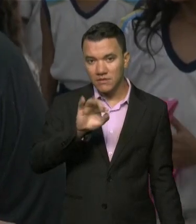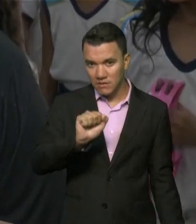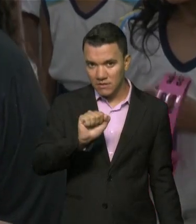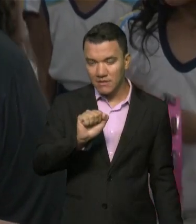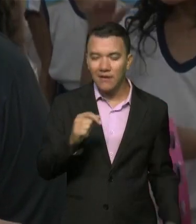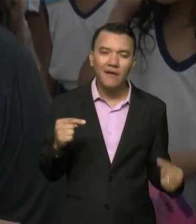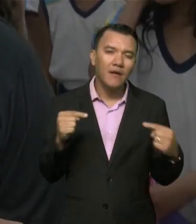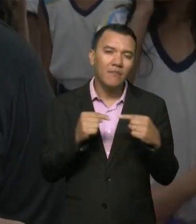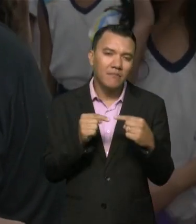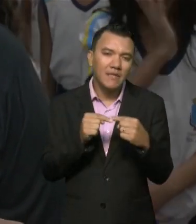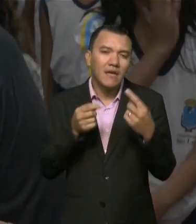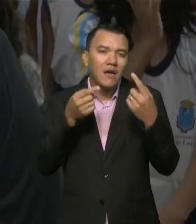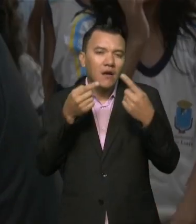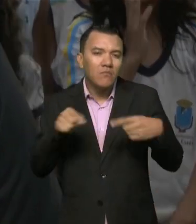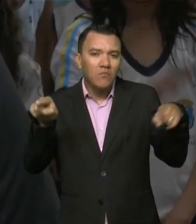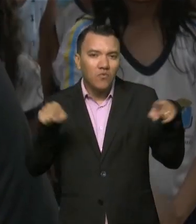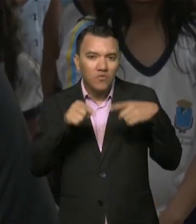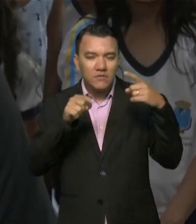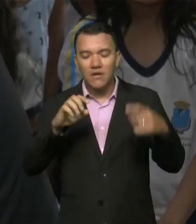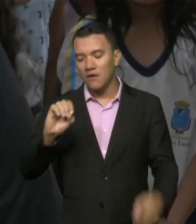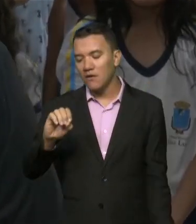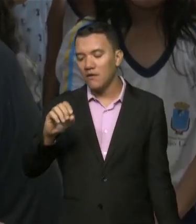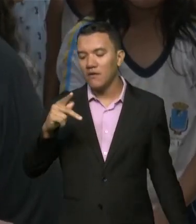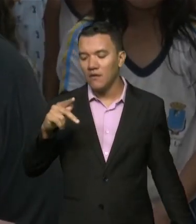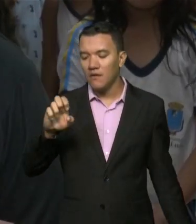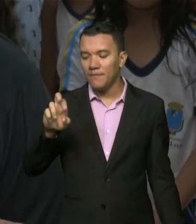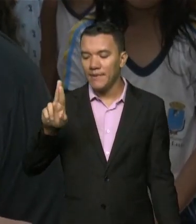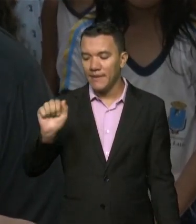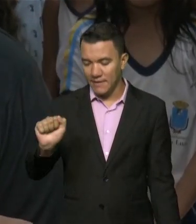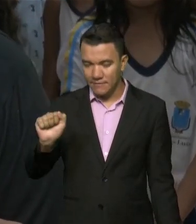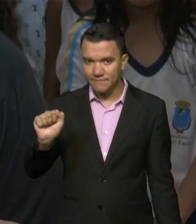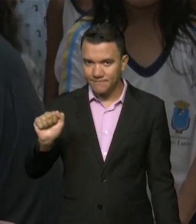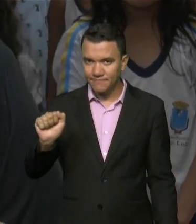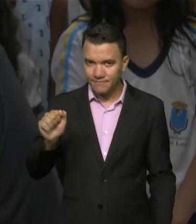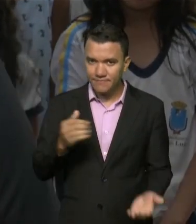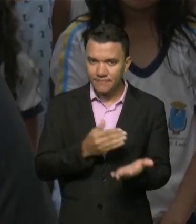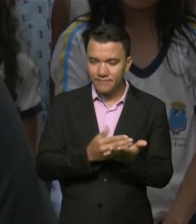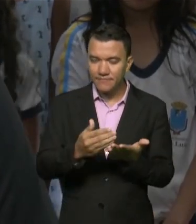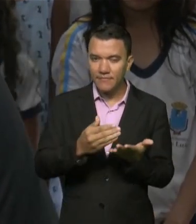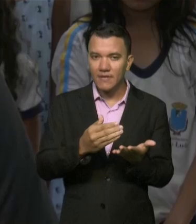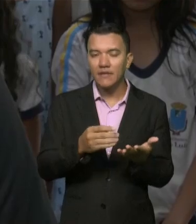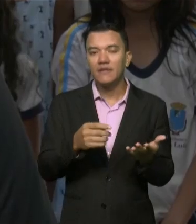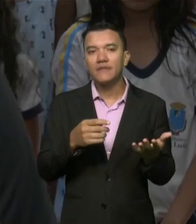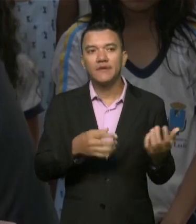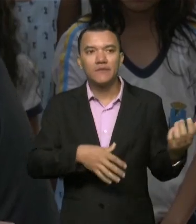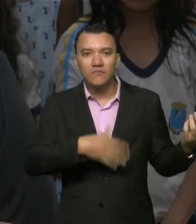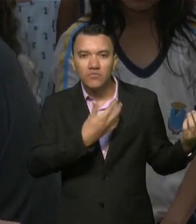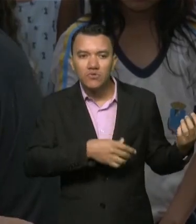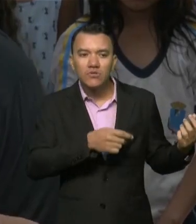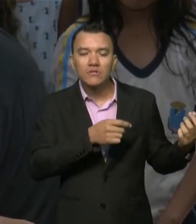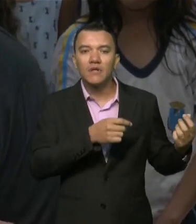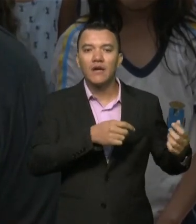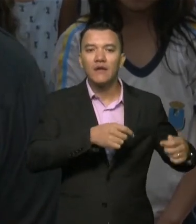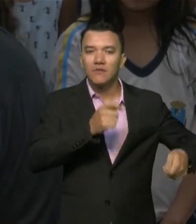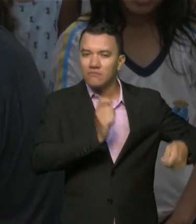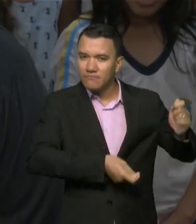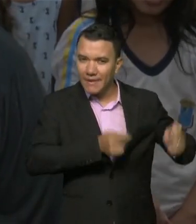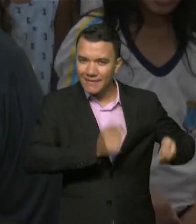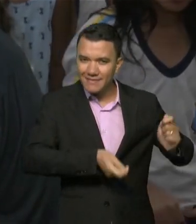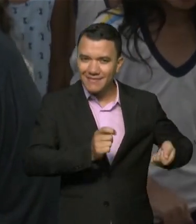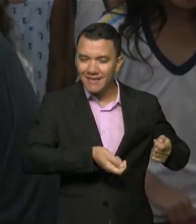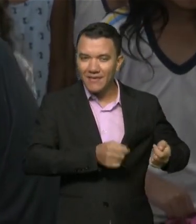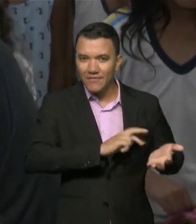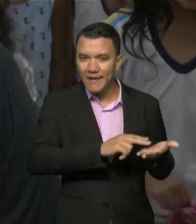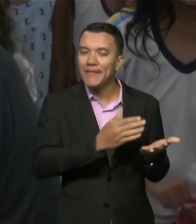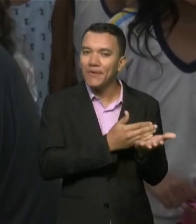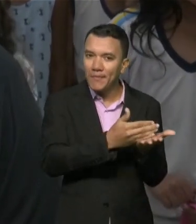né? Através da iniciação musical que é feita com instrumentos de percussão, através do